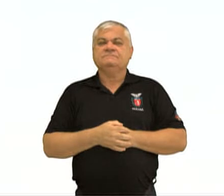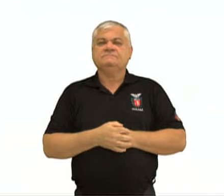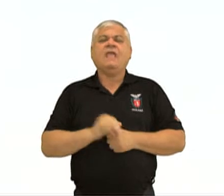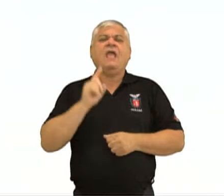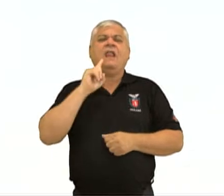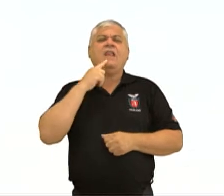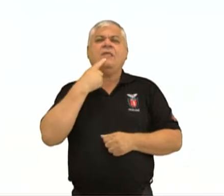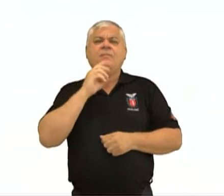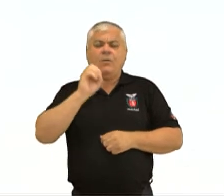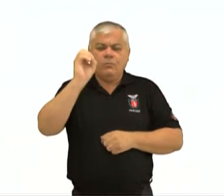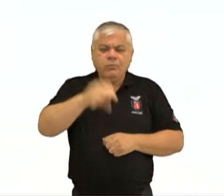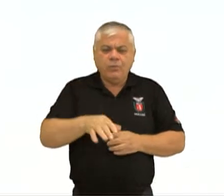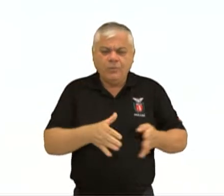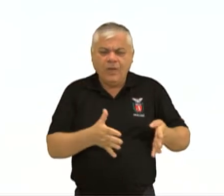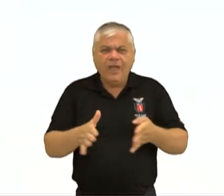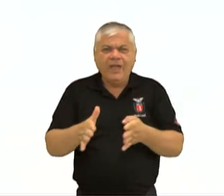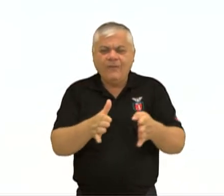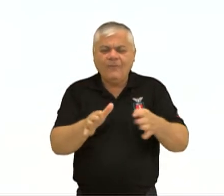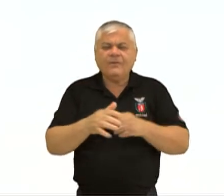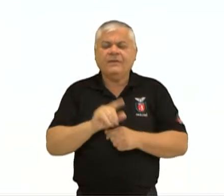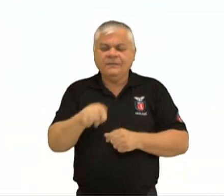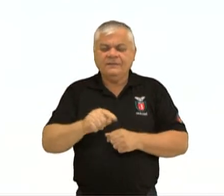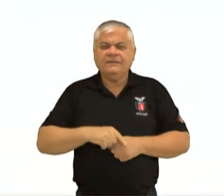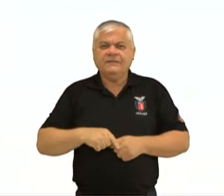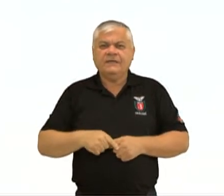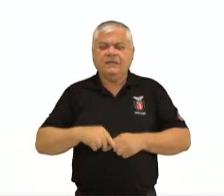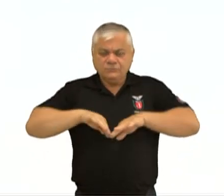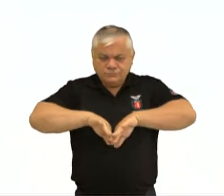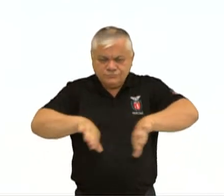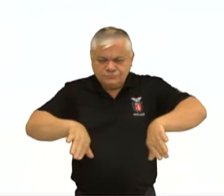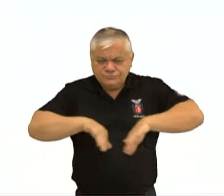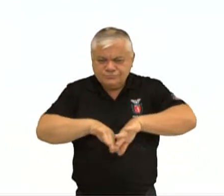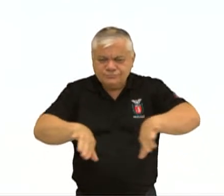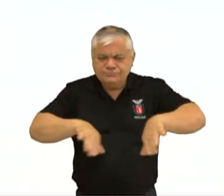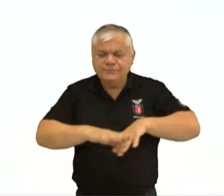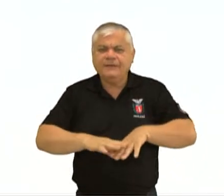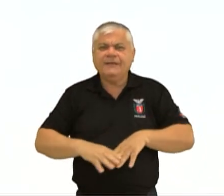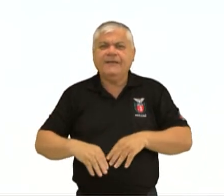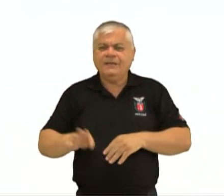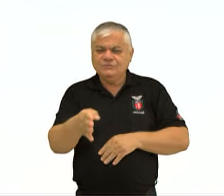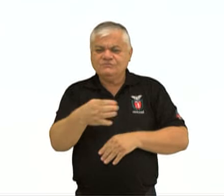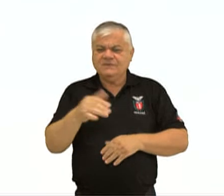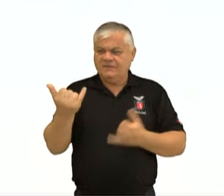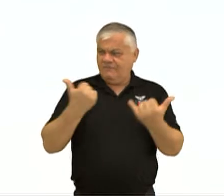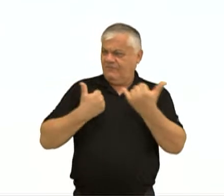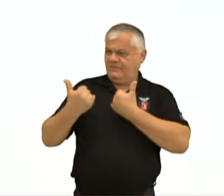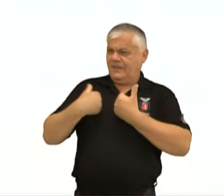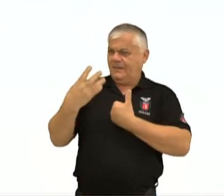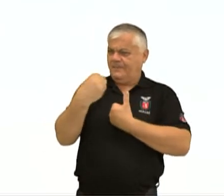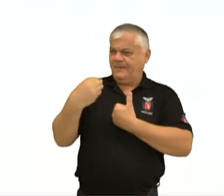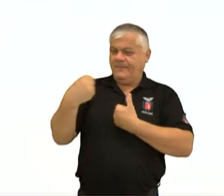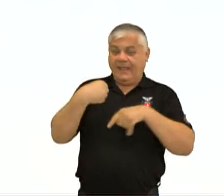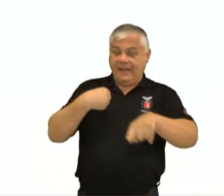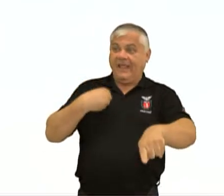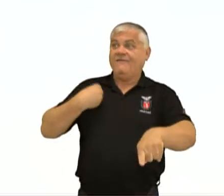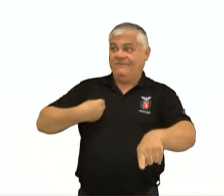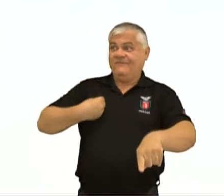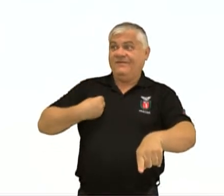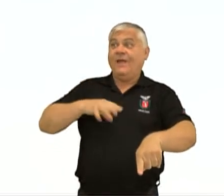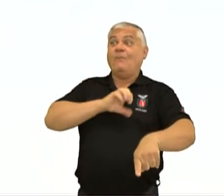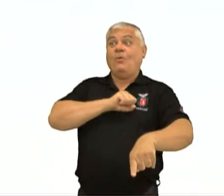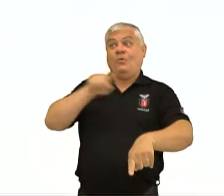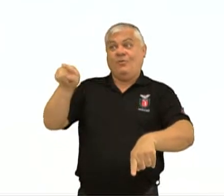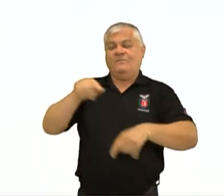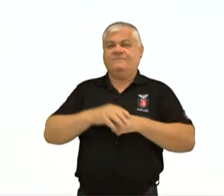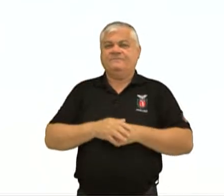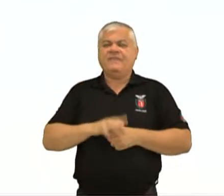Atirei um limão na água e caí na água também, pois os peixes me avisaram que lá estava meu bem.